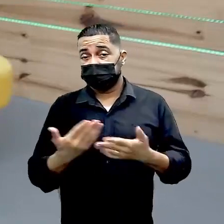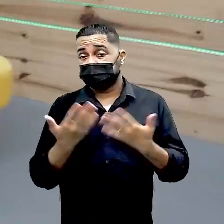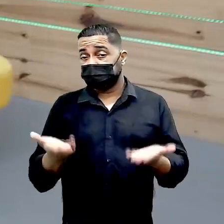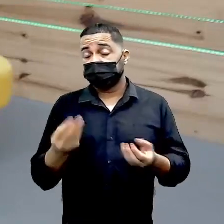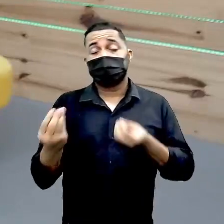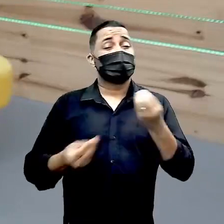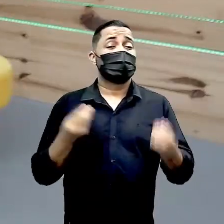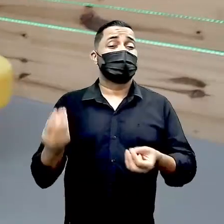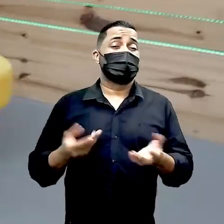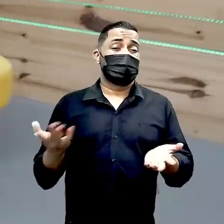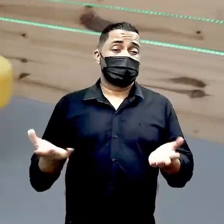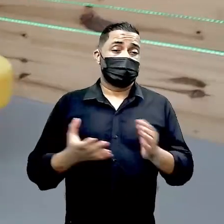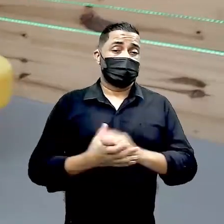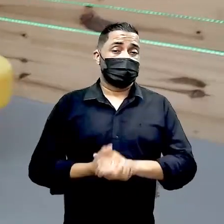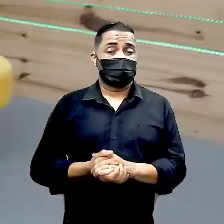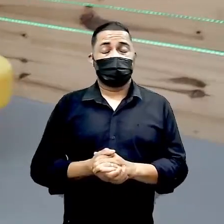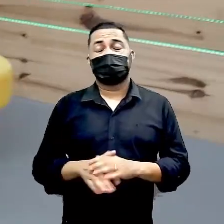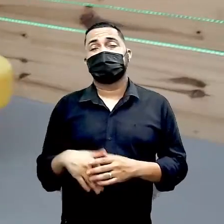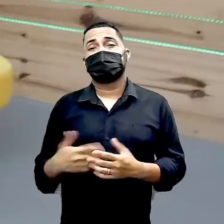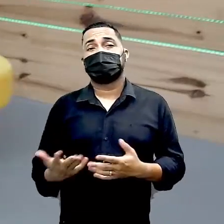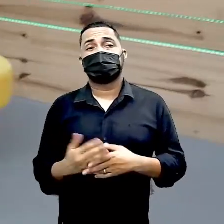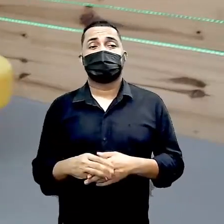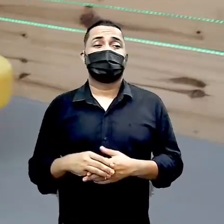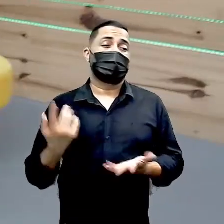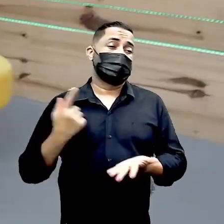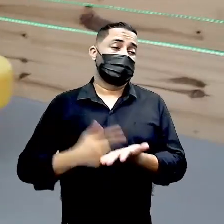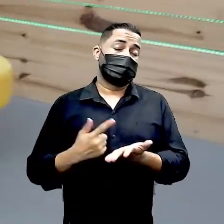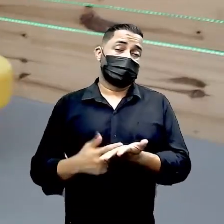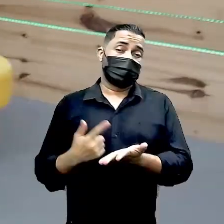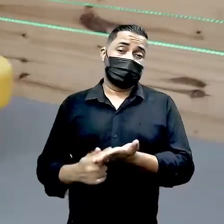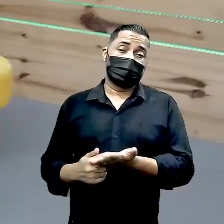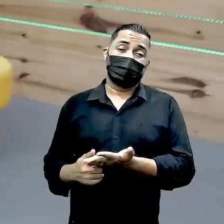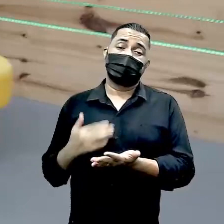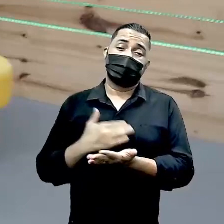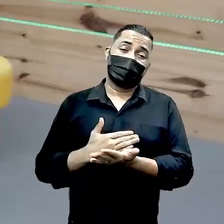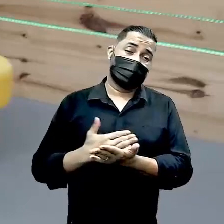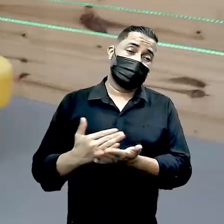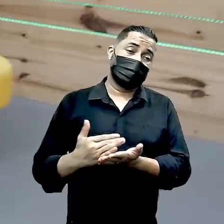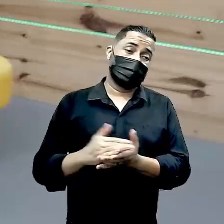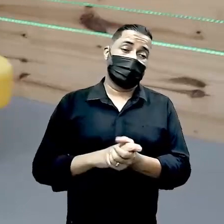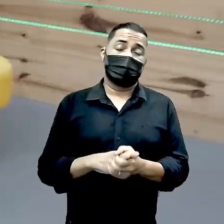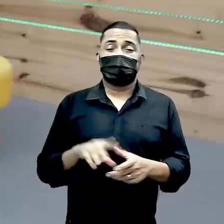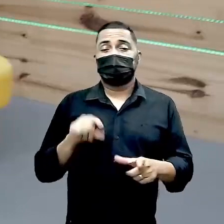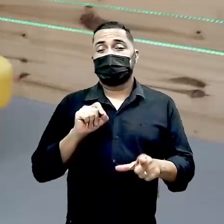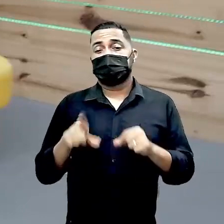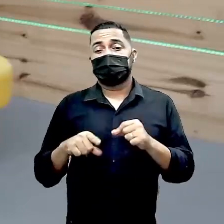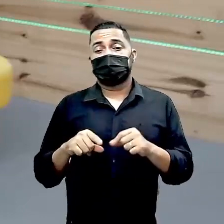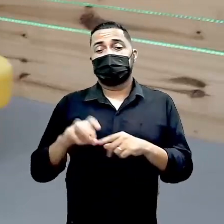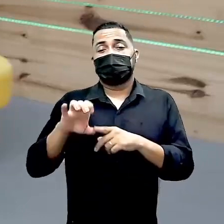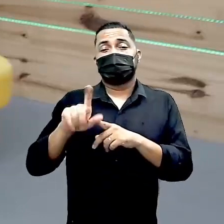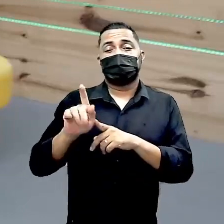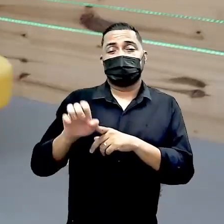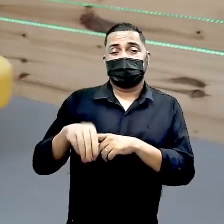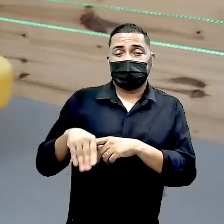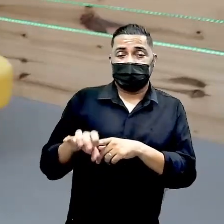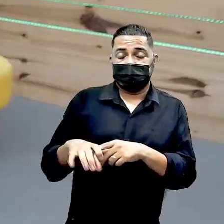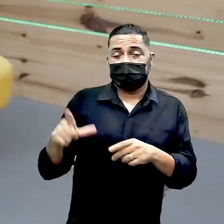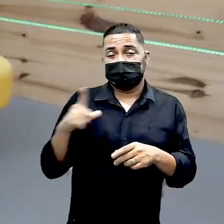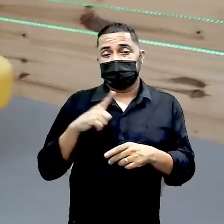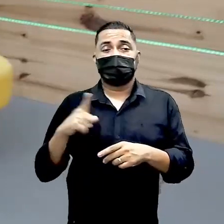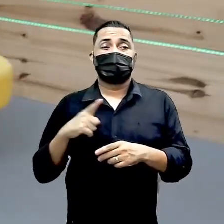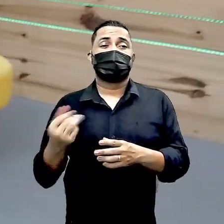como foi isso para você? então, essa definição partiu muito mais da escolha da Engine, né? A Engine, ela tem os pré-requisitos